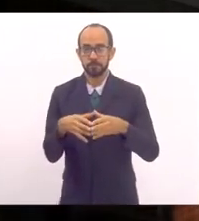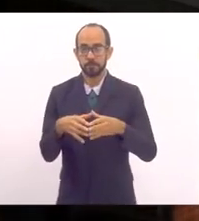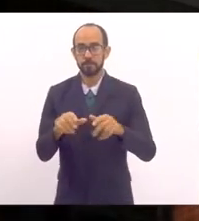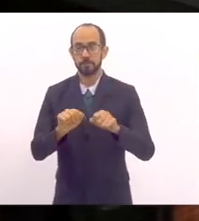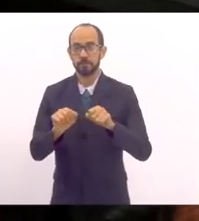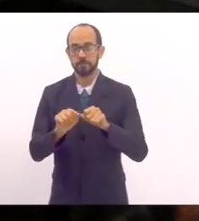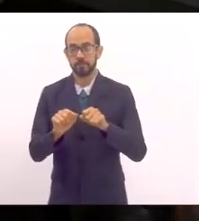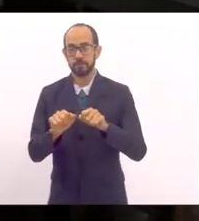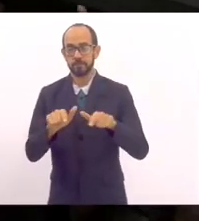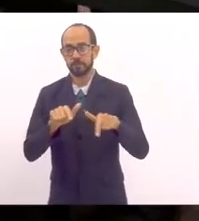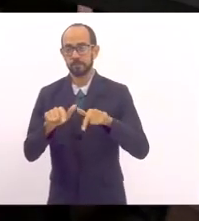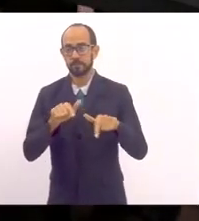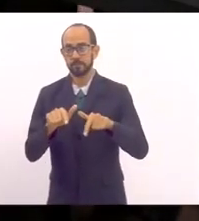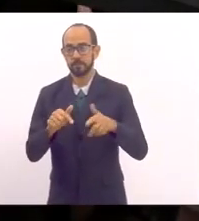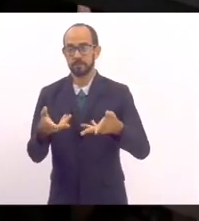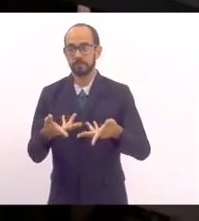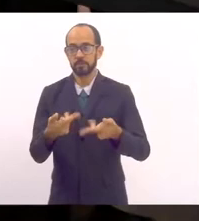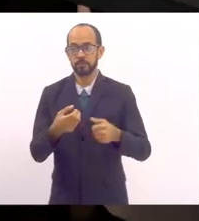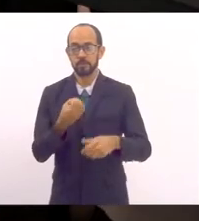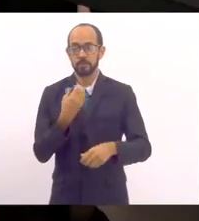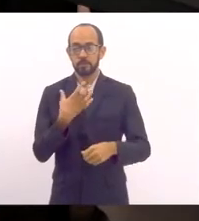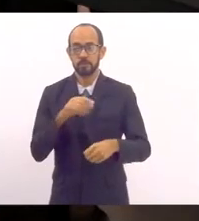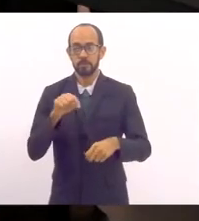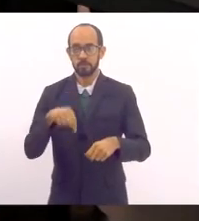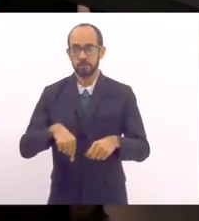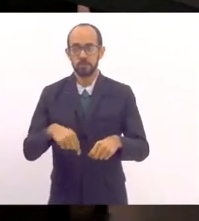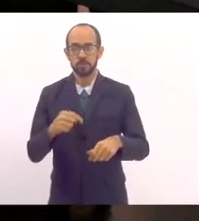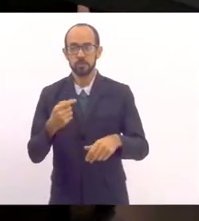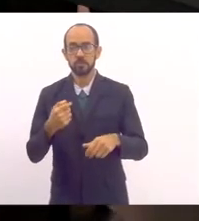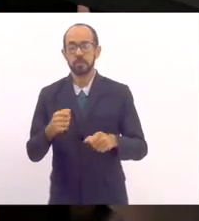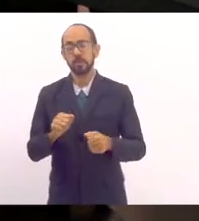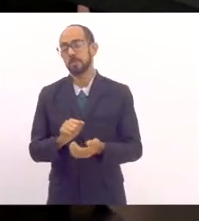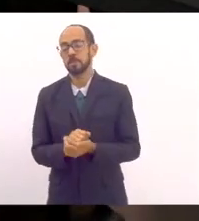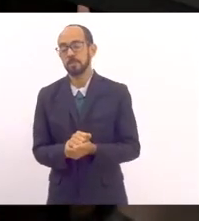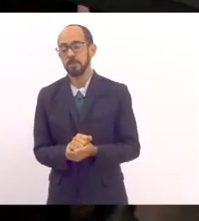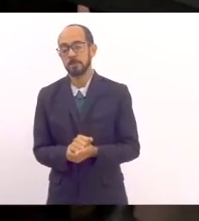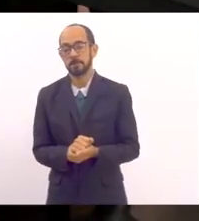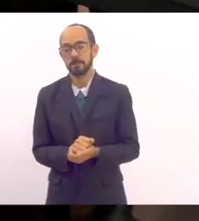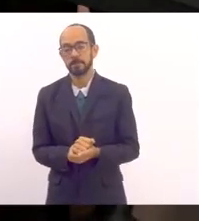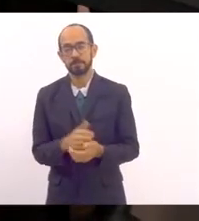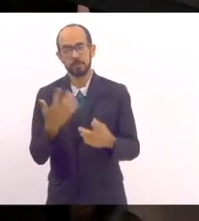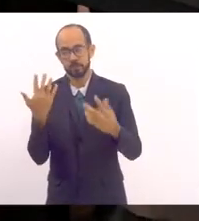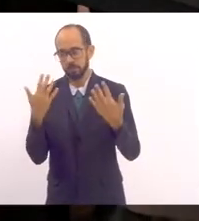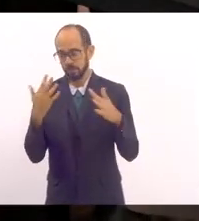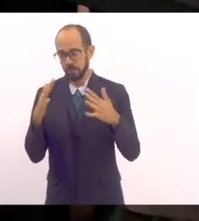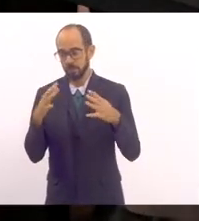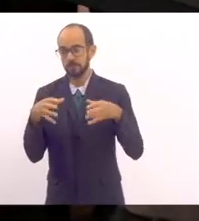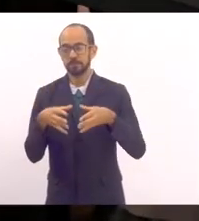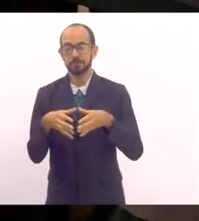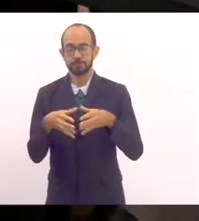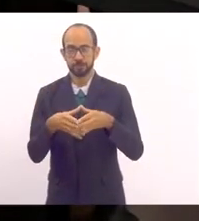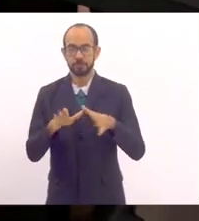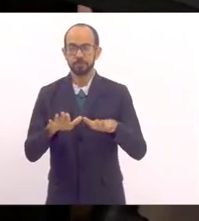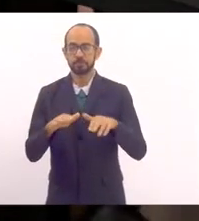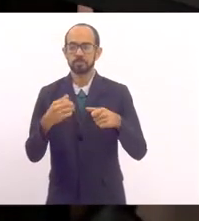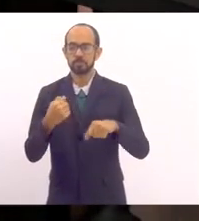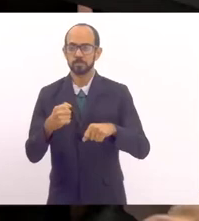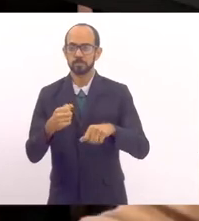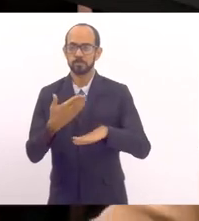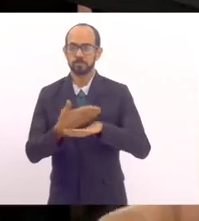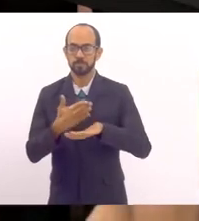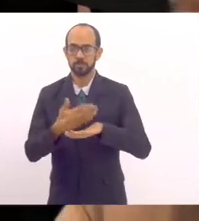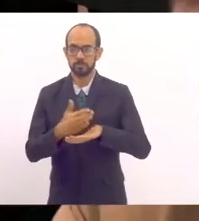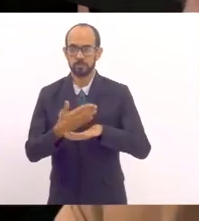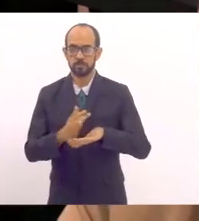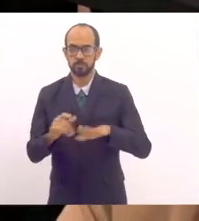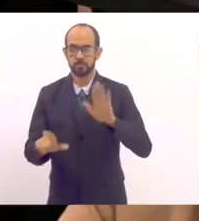trabalho muito bem feito desde que eu cheguei aqui. Eu só tenho elogios a fazer. E vamos botar